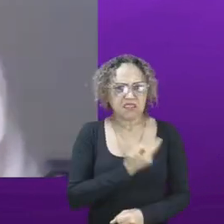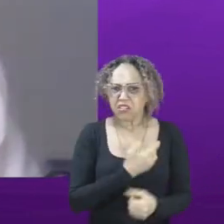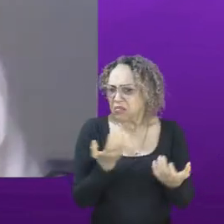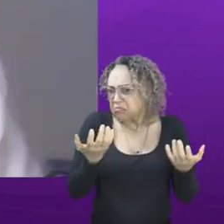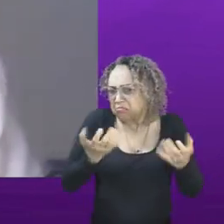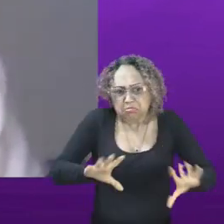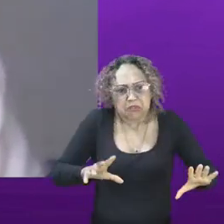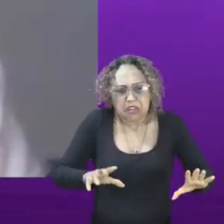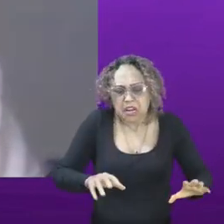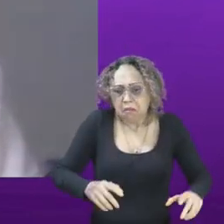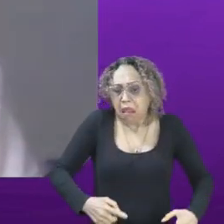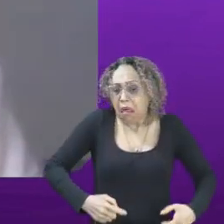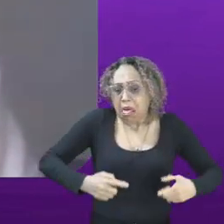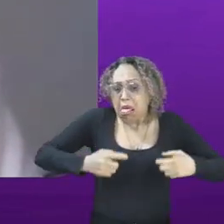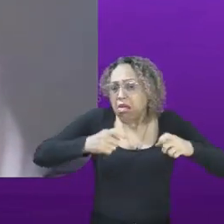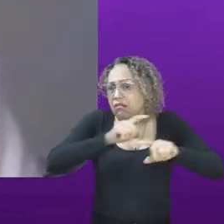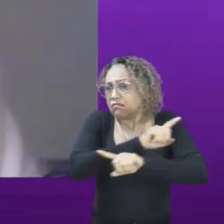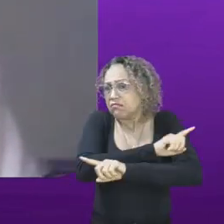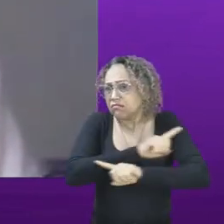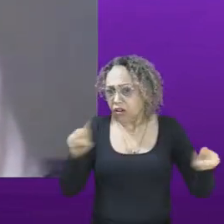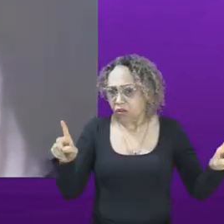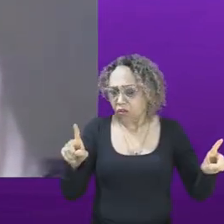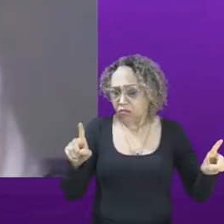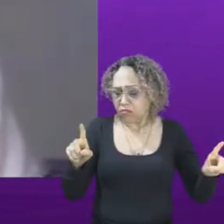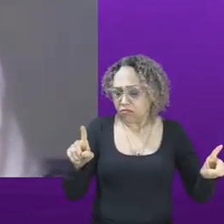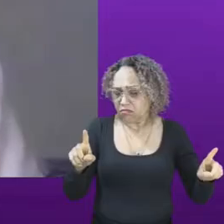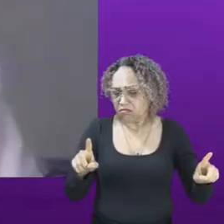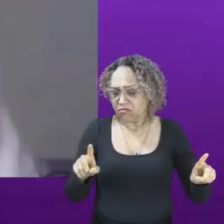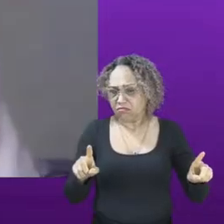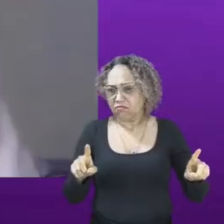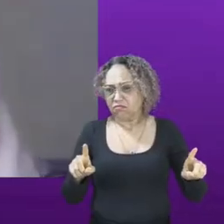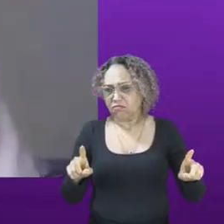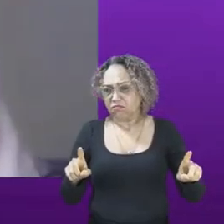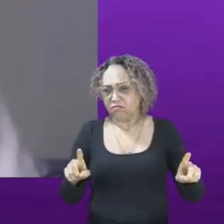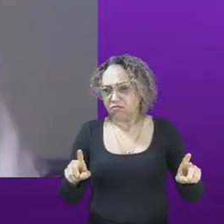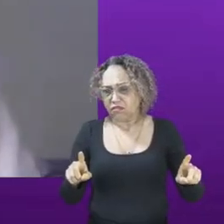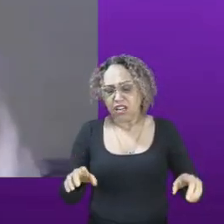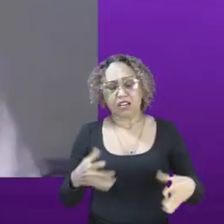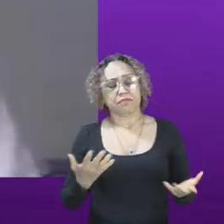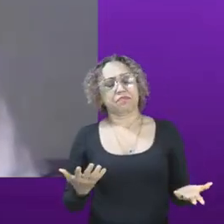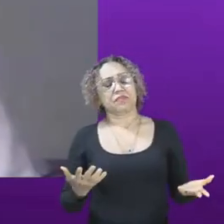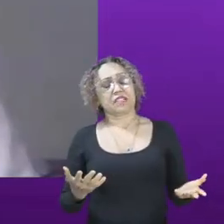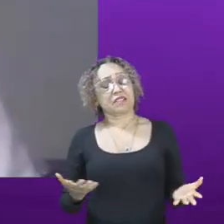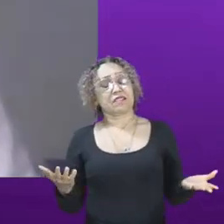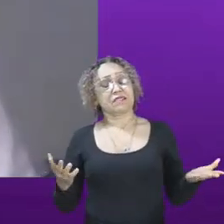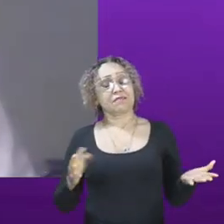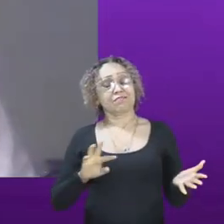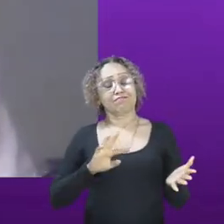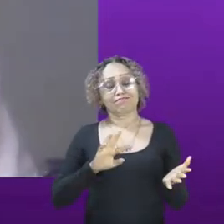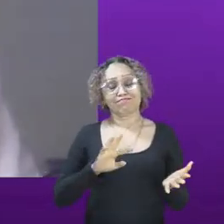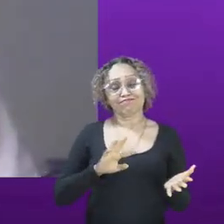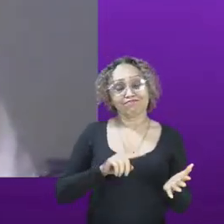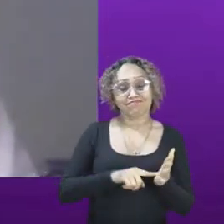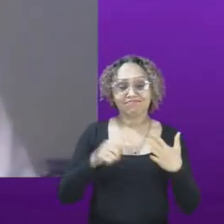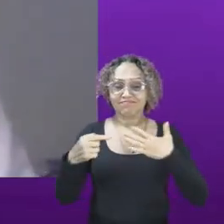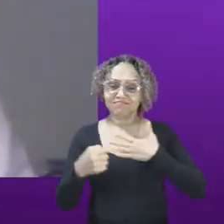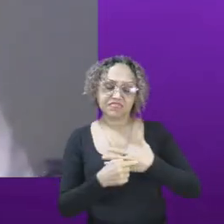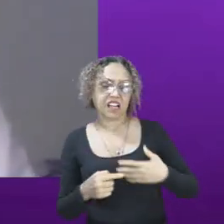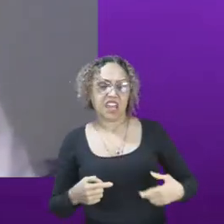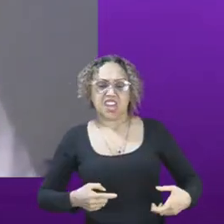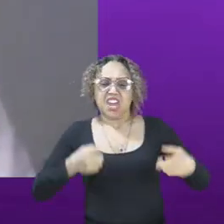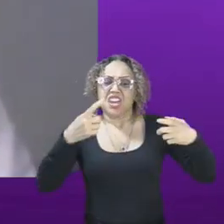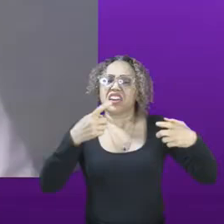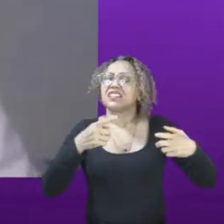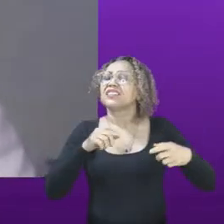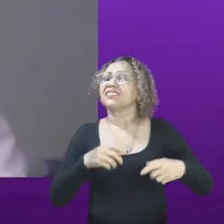Guerrear deveria ser uma opção, né? A mulher que quer ser guerreira, ela opte por ser guerreira e tá